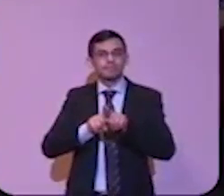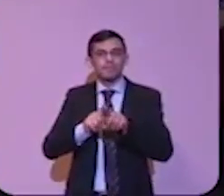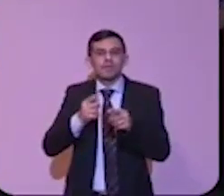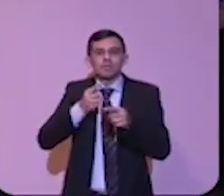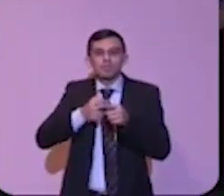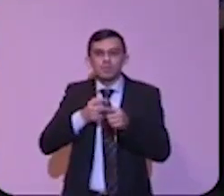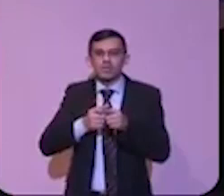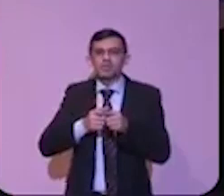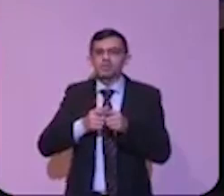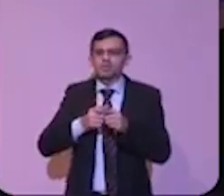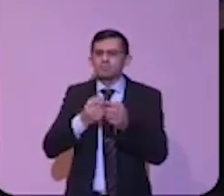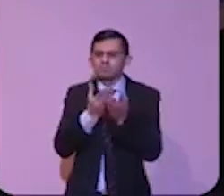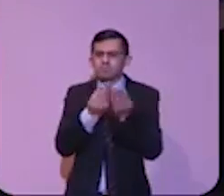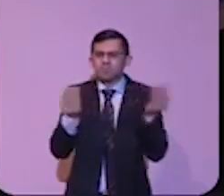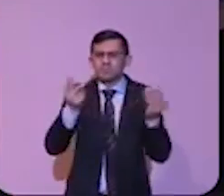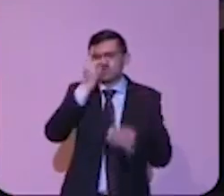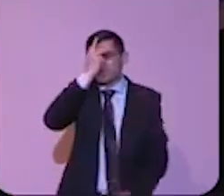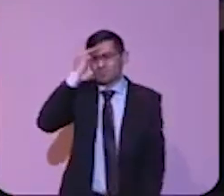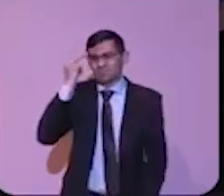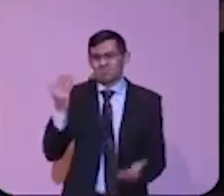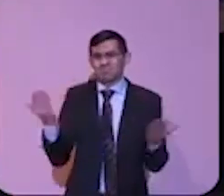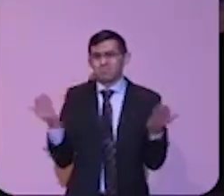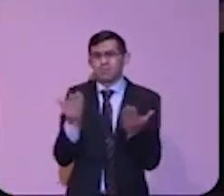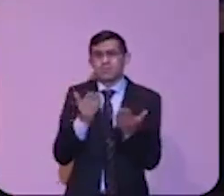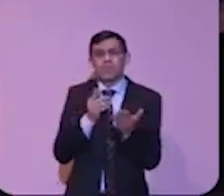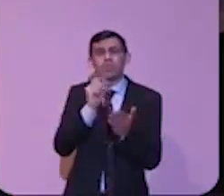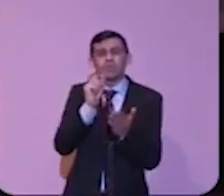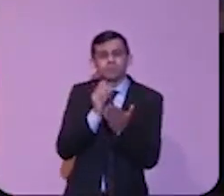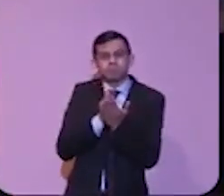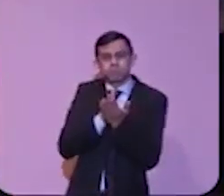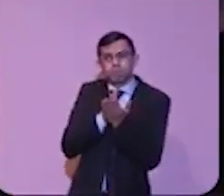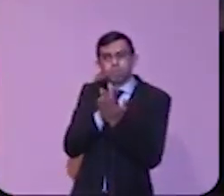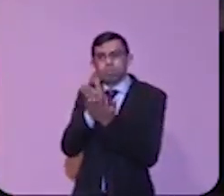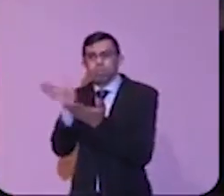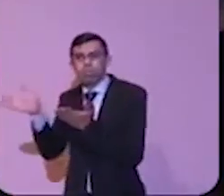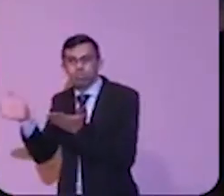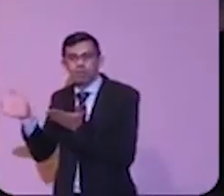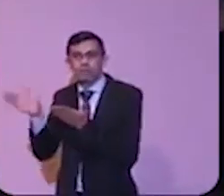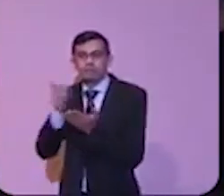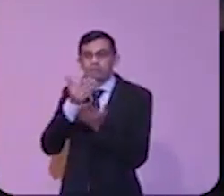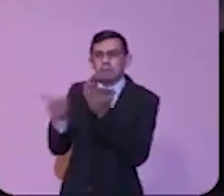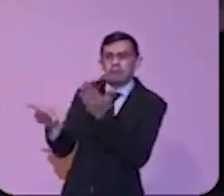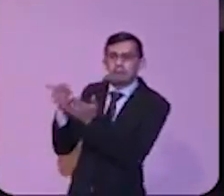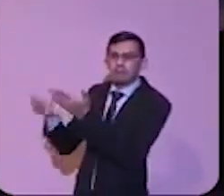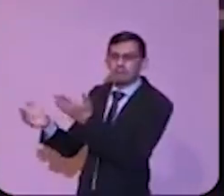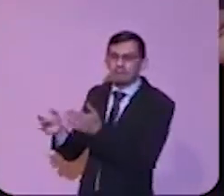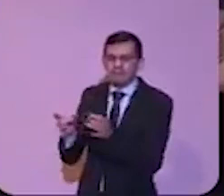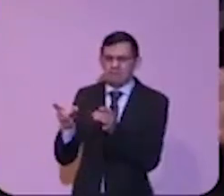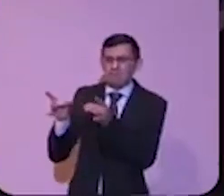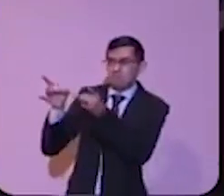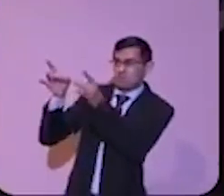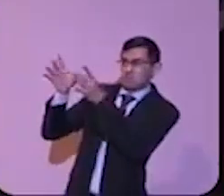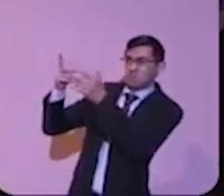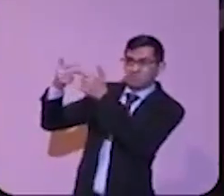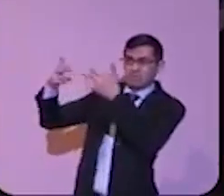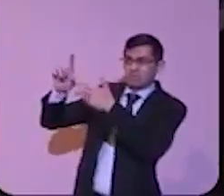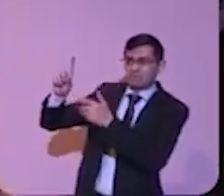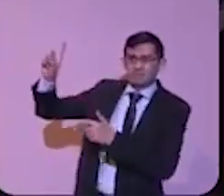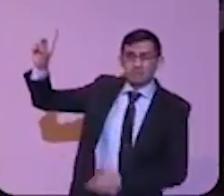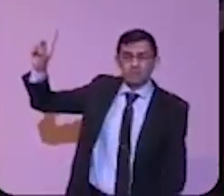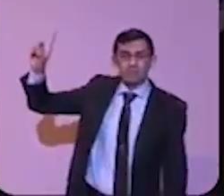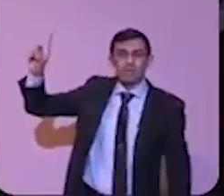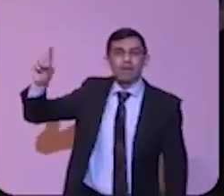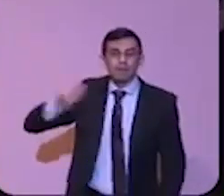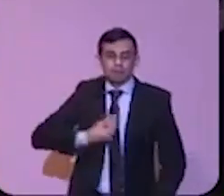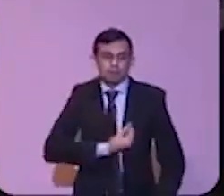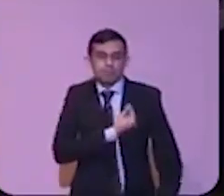porque diversas pessoas hoje estão se desviando do caminho do Senhor, abandonando as coisas de Deus